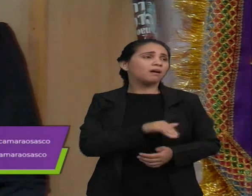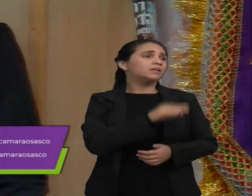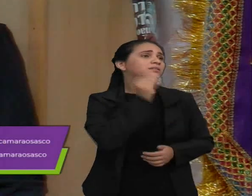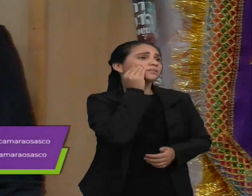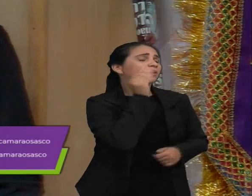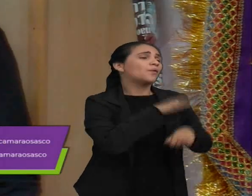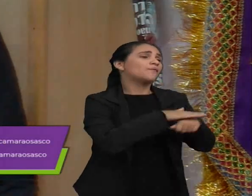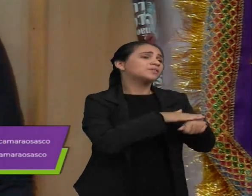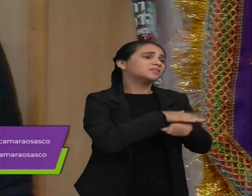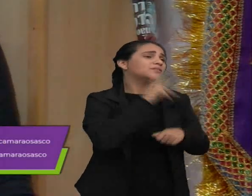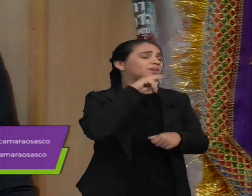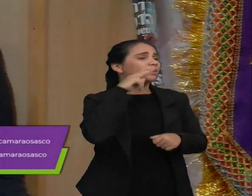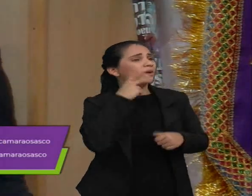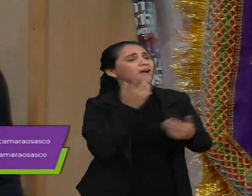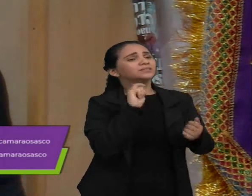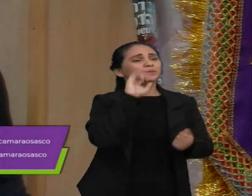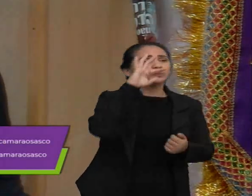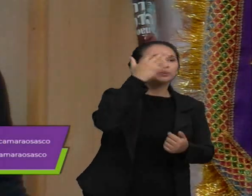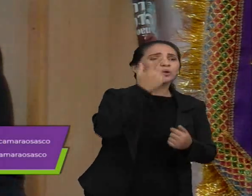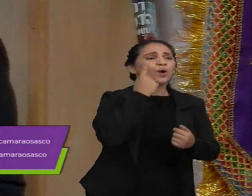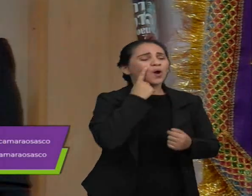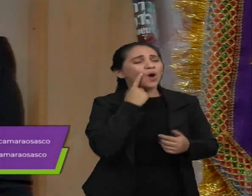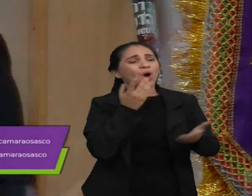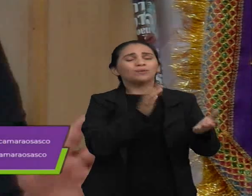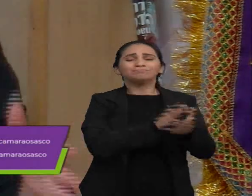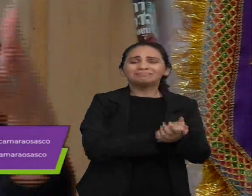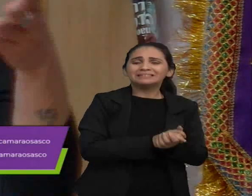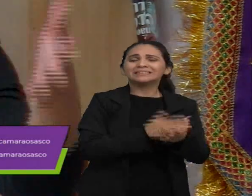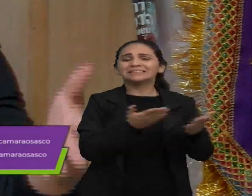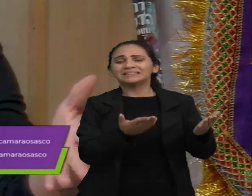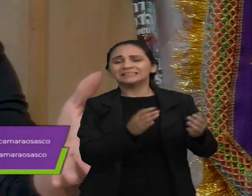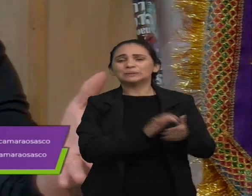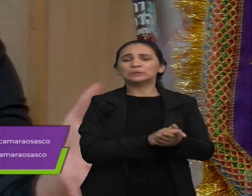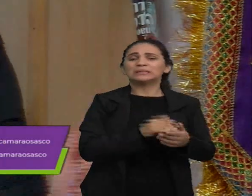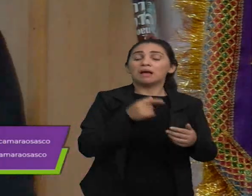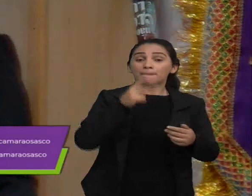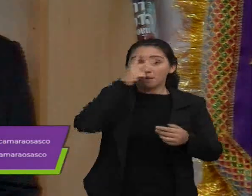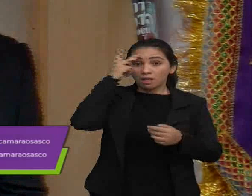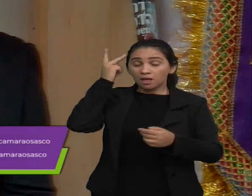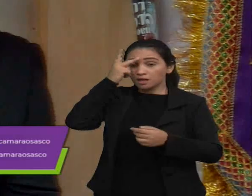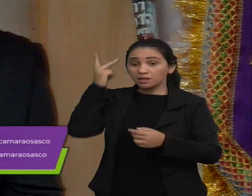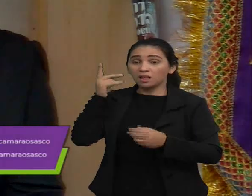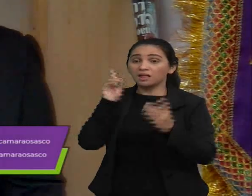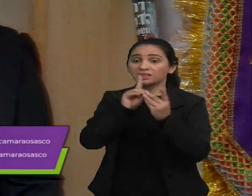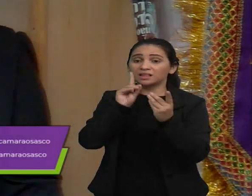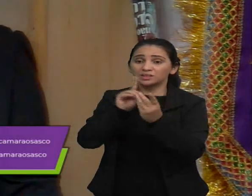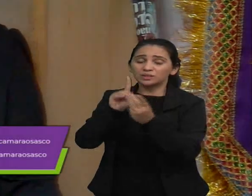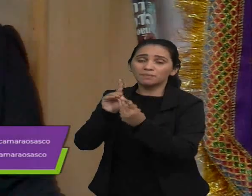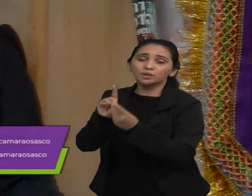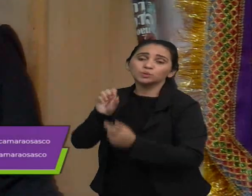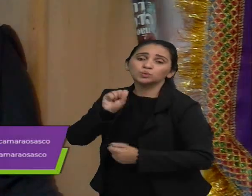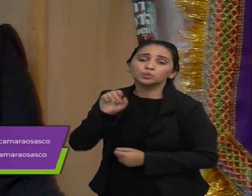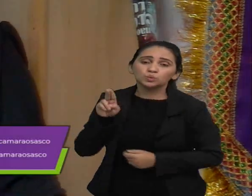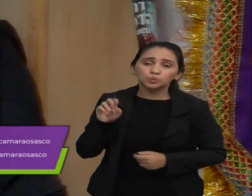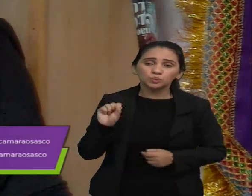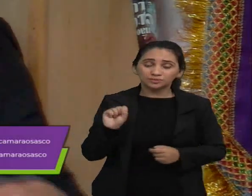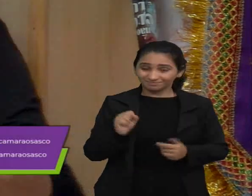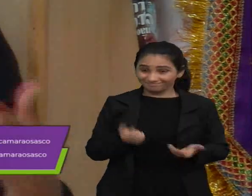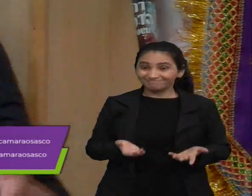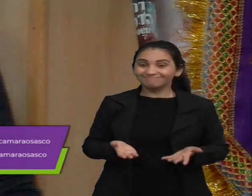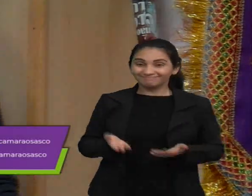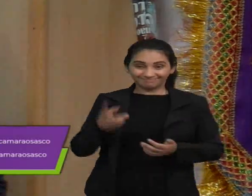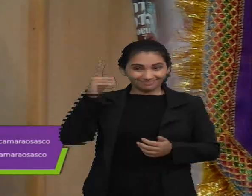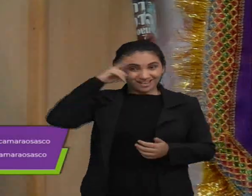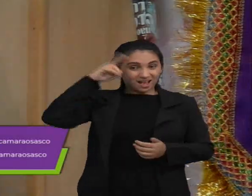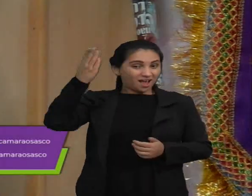com a gente também e dizer o que está acontecendo vai aumentar o número de pessoas sendo atendidas pelo SUS por exemplo a gente falou